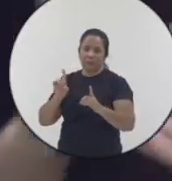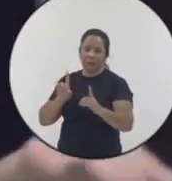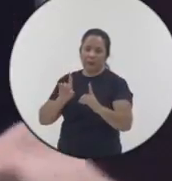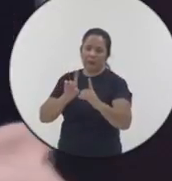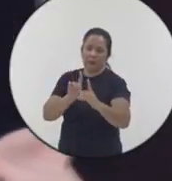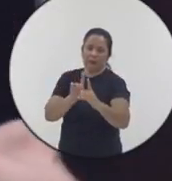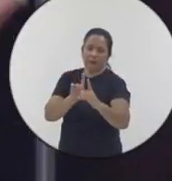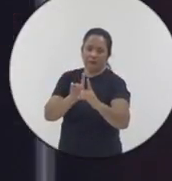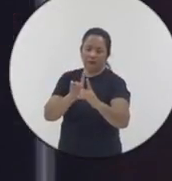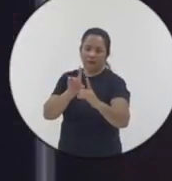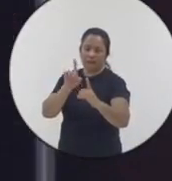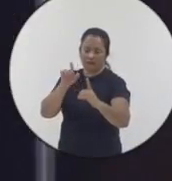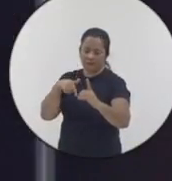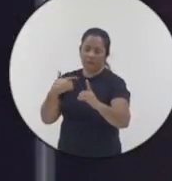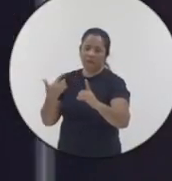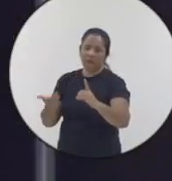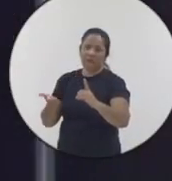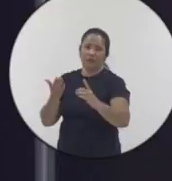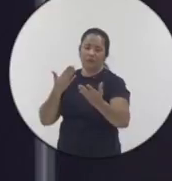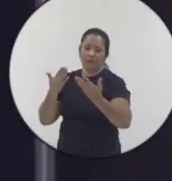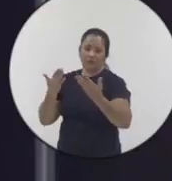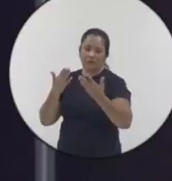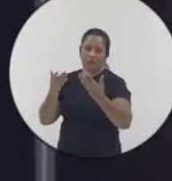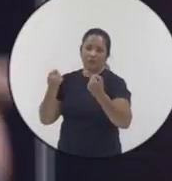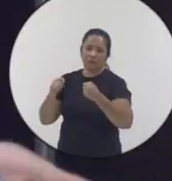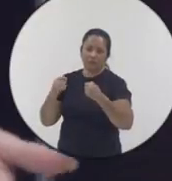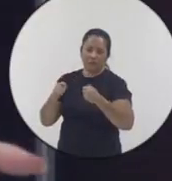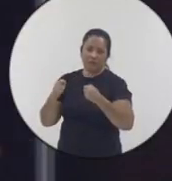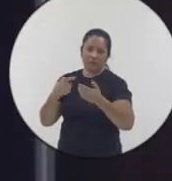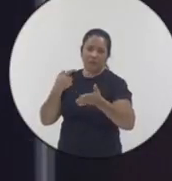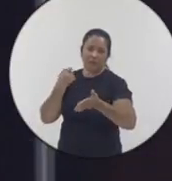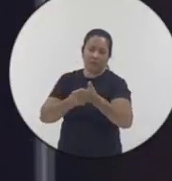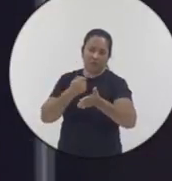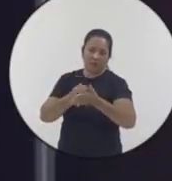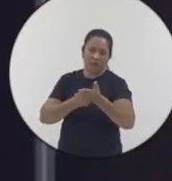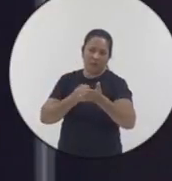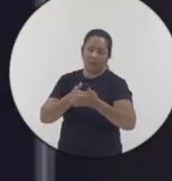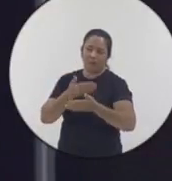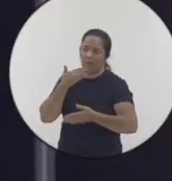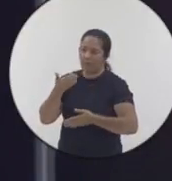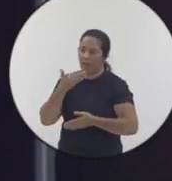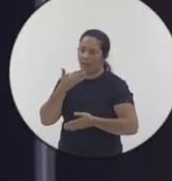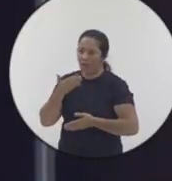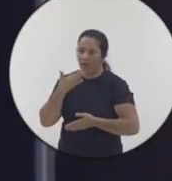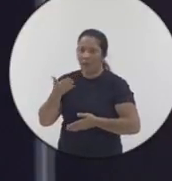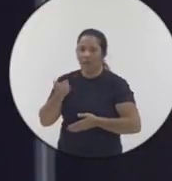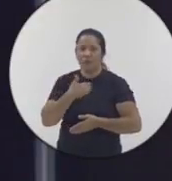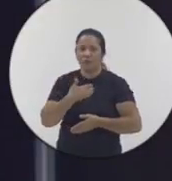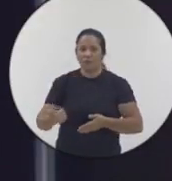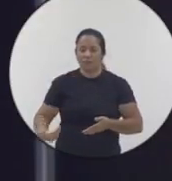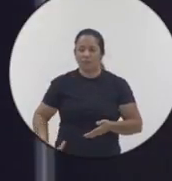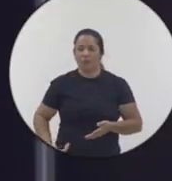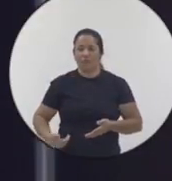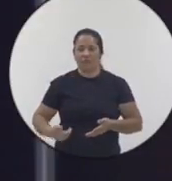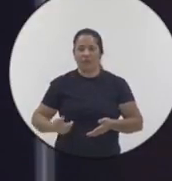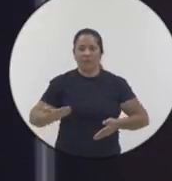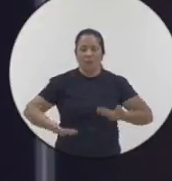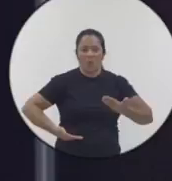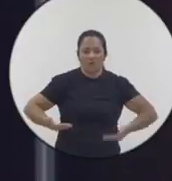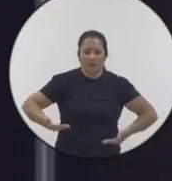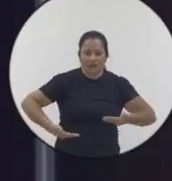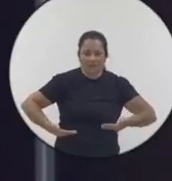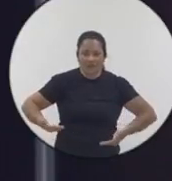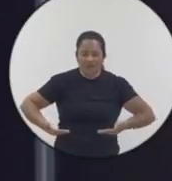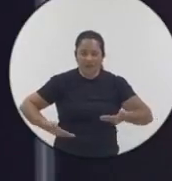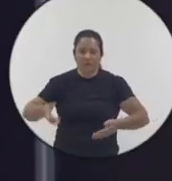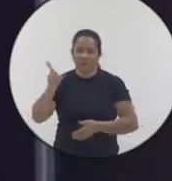necessidades básicas que a gente reivindica ao governo, que é o nosso direito, o serviço do ambulatório. Na verdade, o serviço ambulatório que tem psicólogos